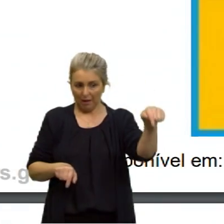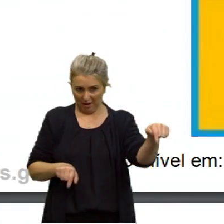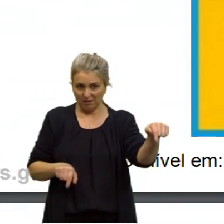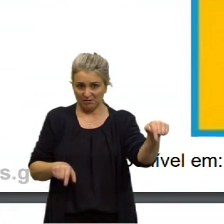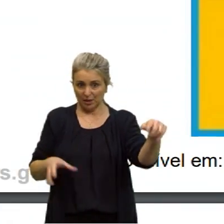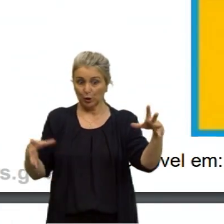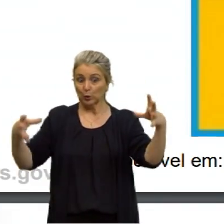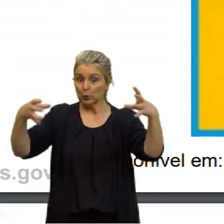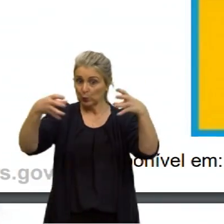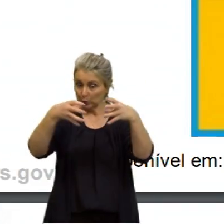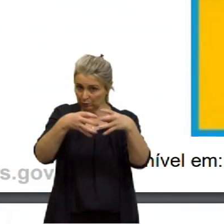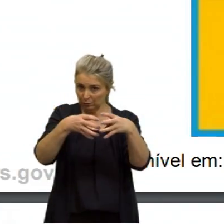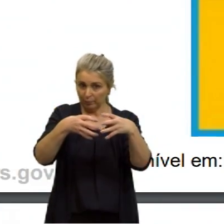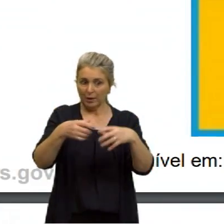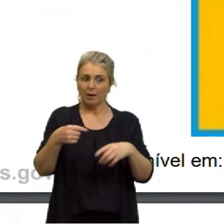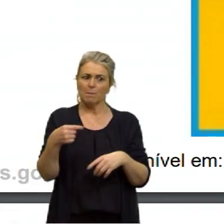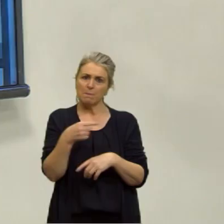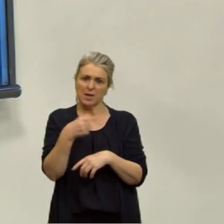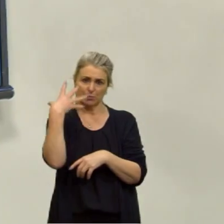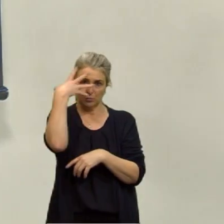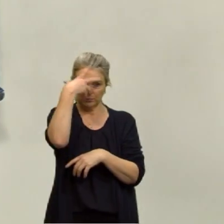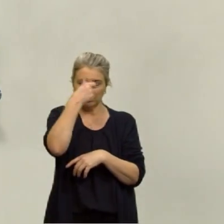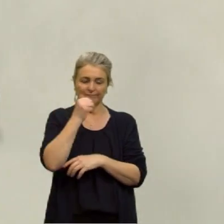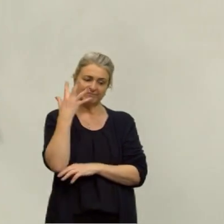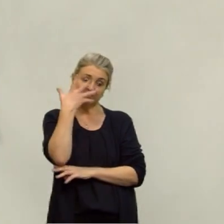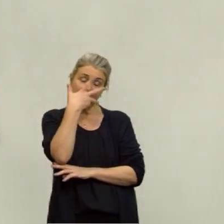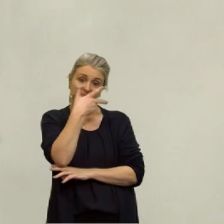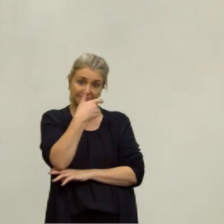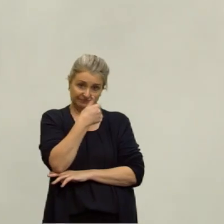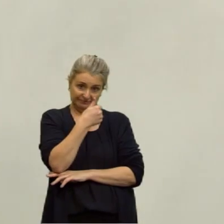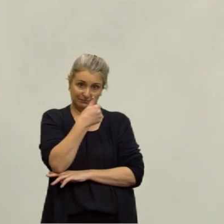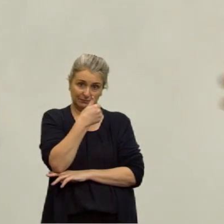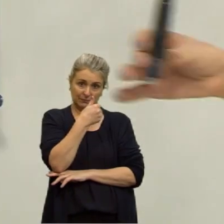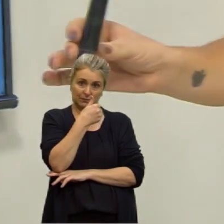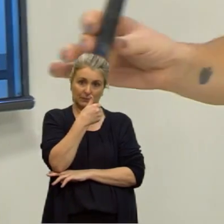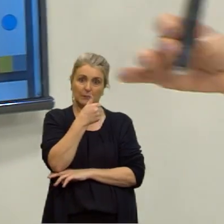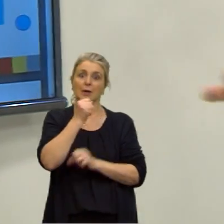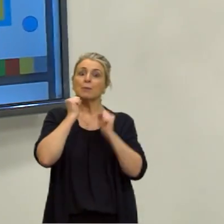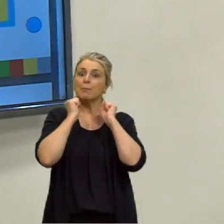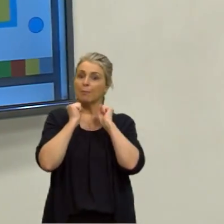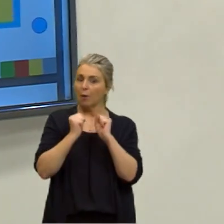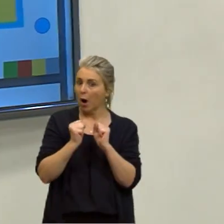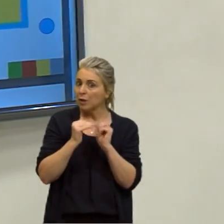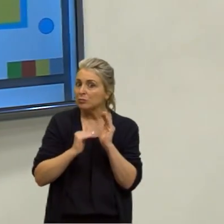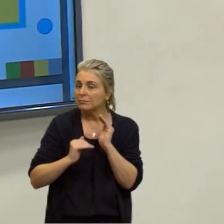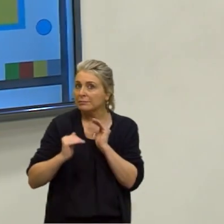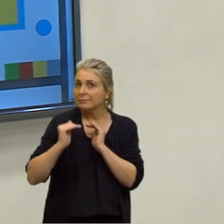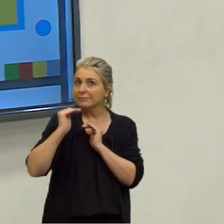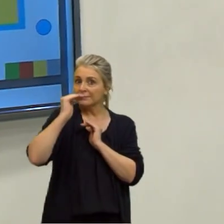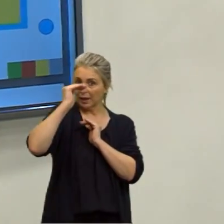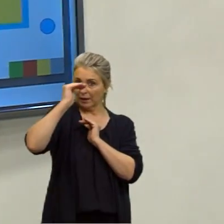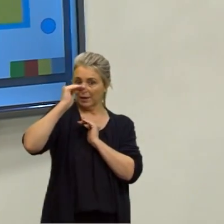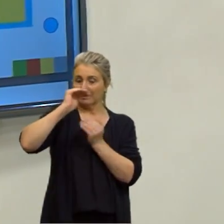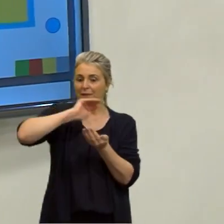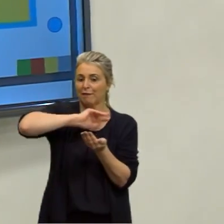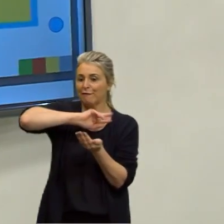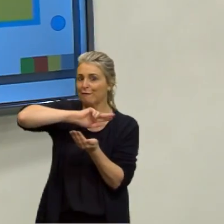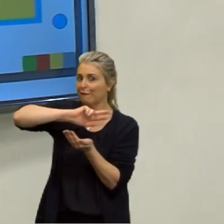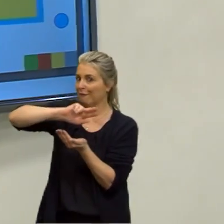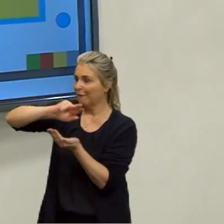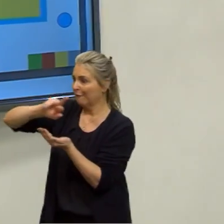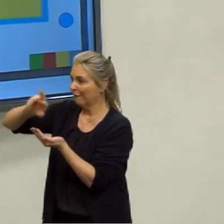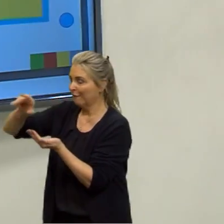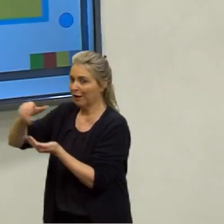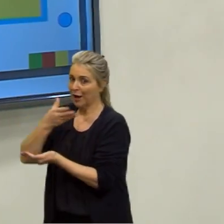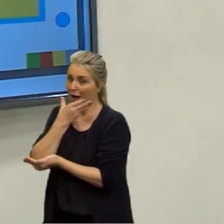menos agora eu posso ter isso também para cima tenho vários rapazes e eu vou